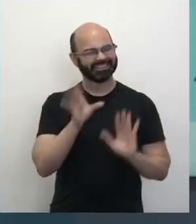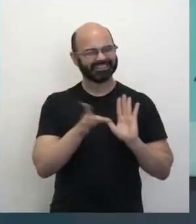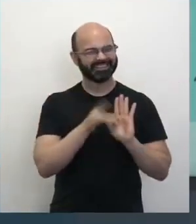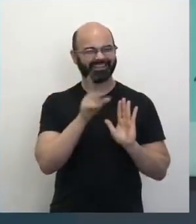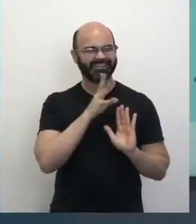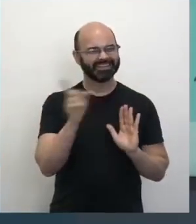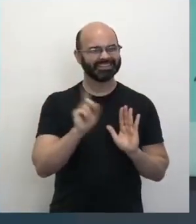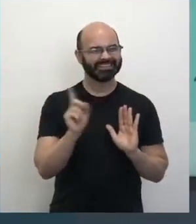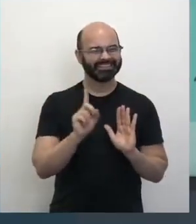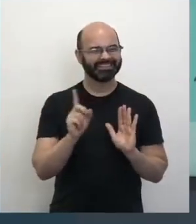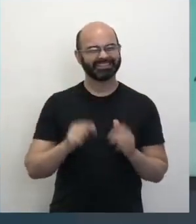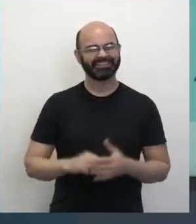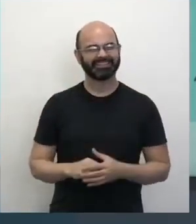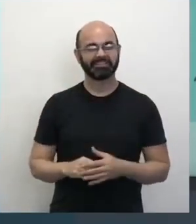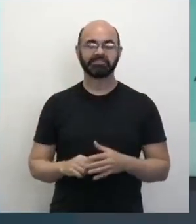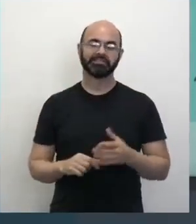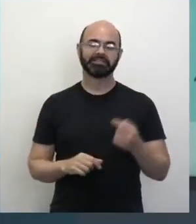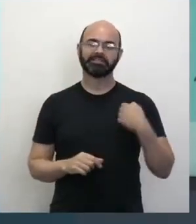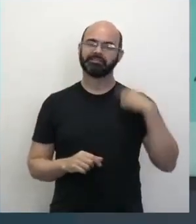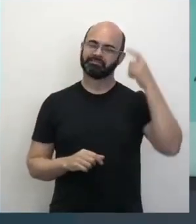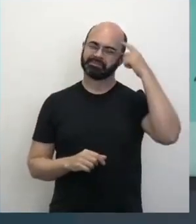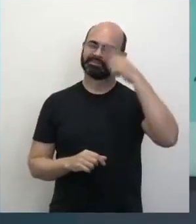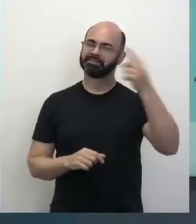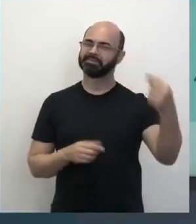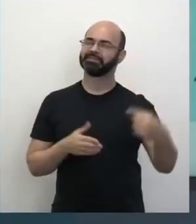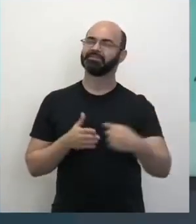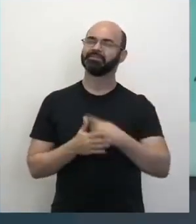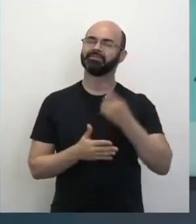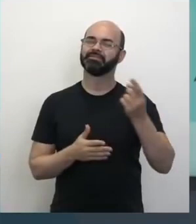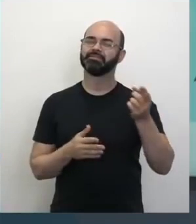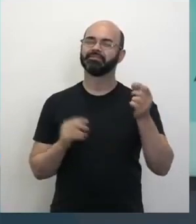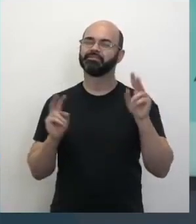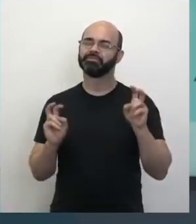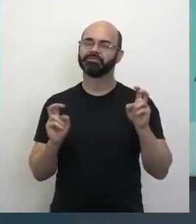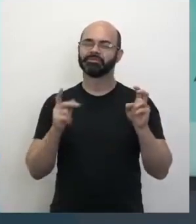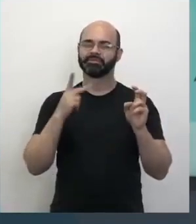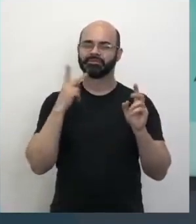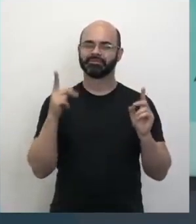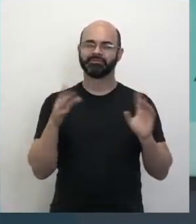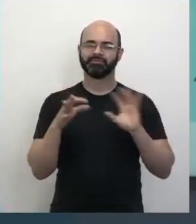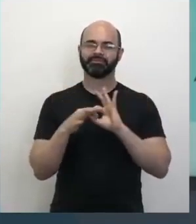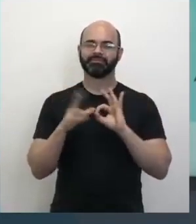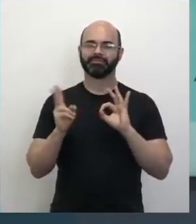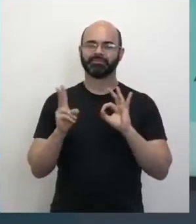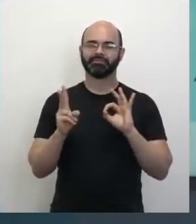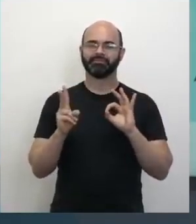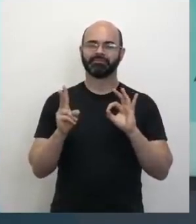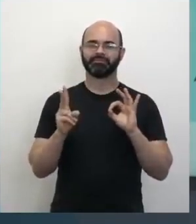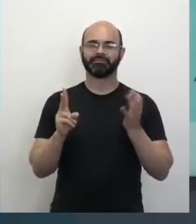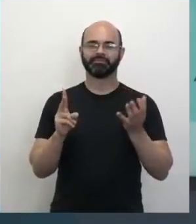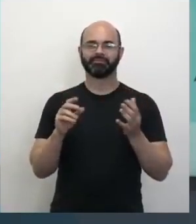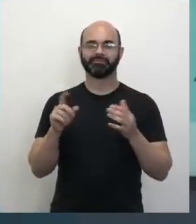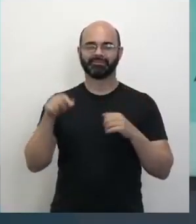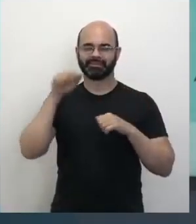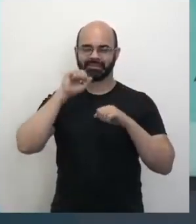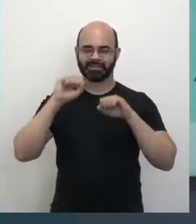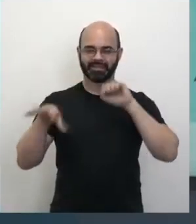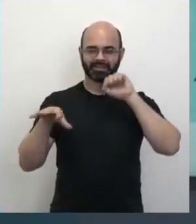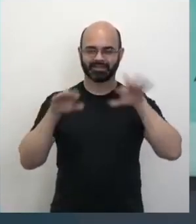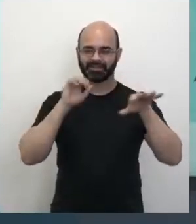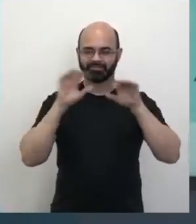prosopopeia? Eu pensei que fosse sair alguma questão aí relacionada, que normalmente eles fazem assim, ligação com